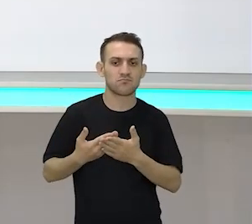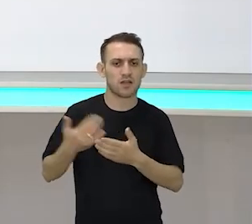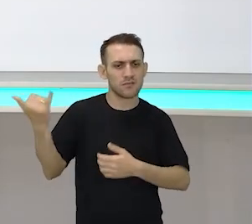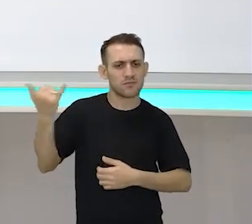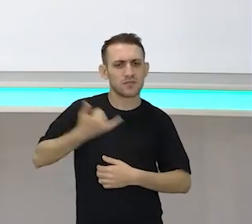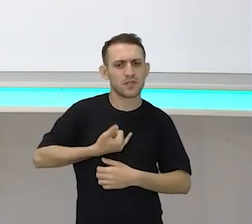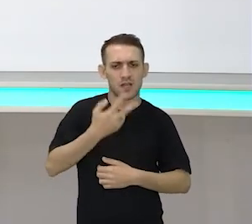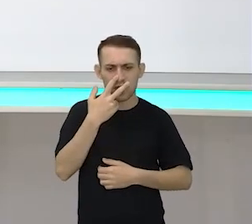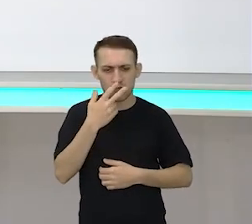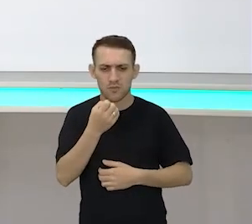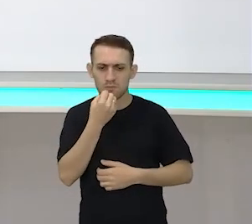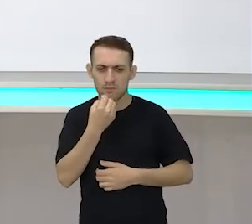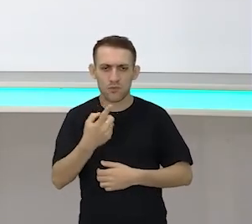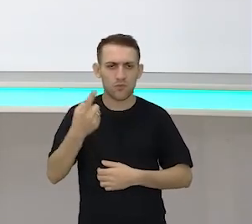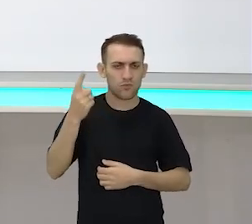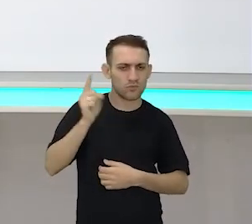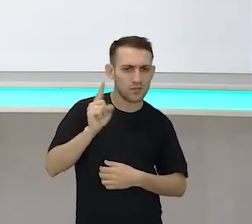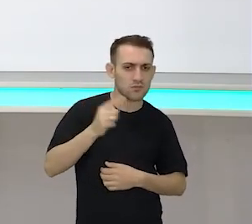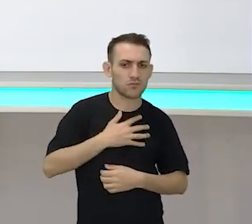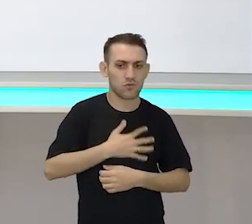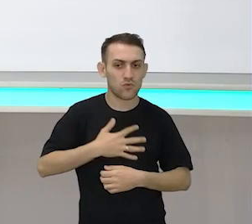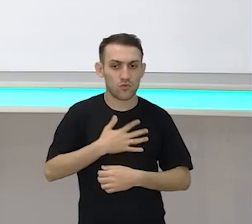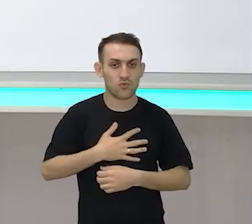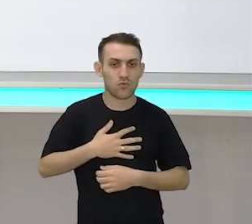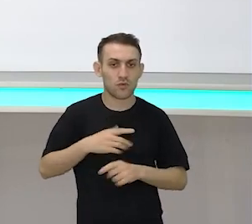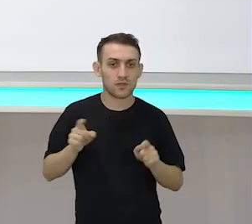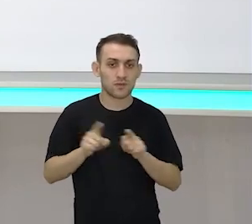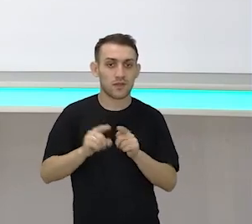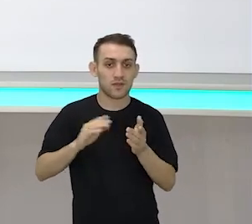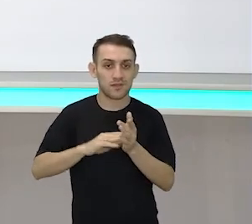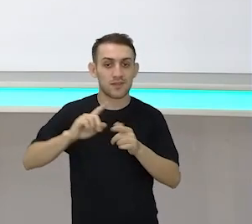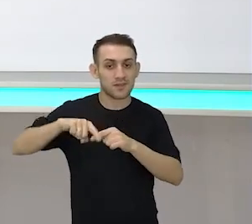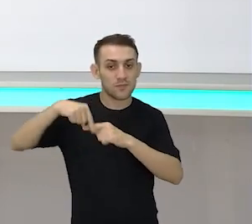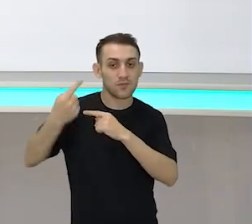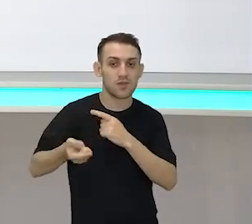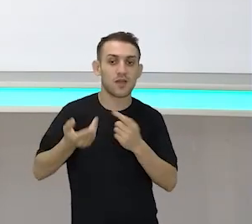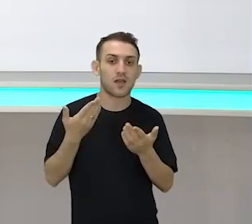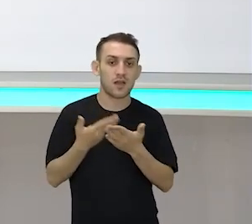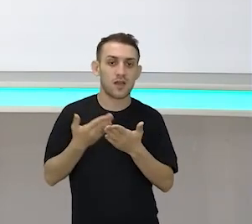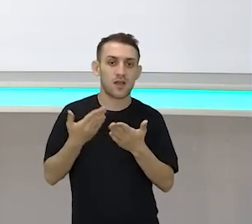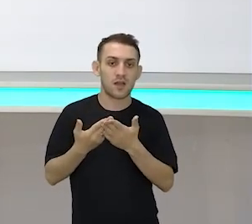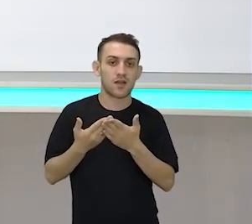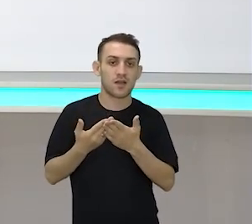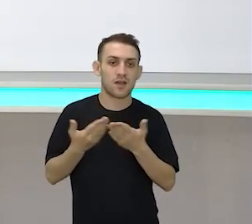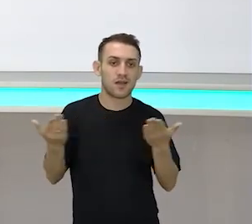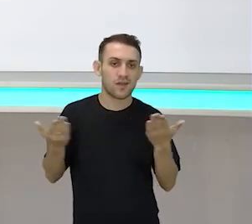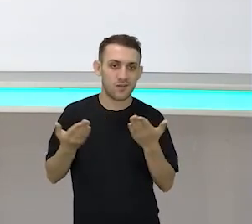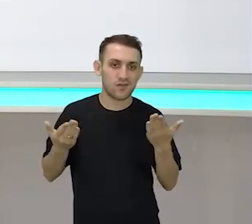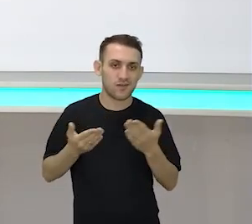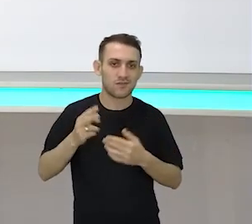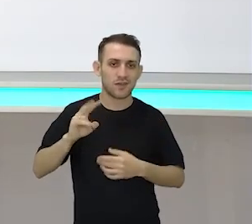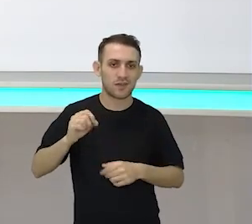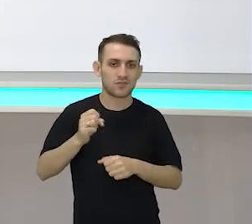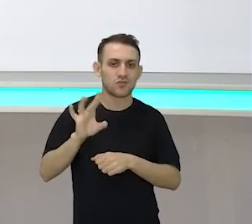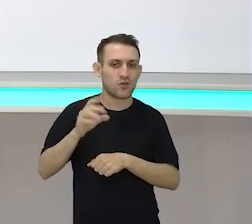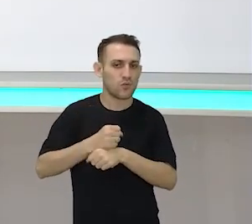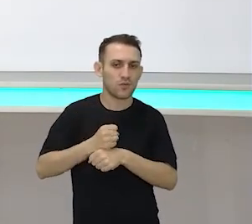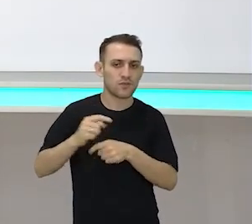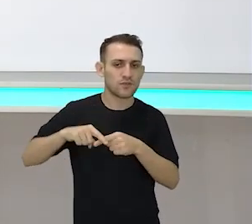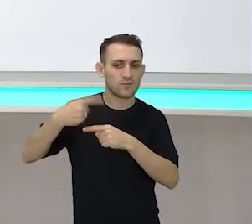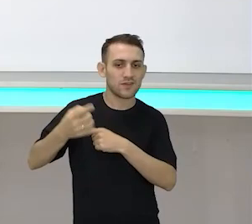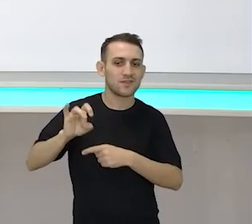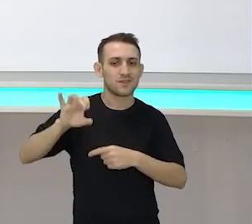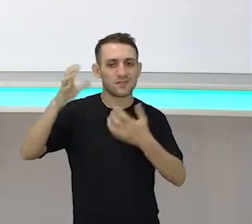vocês acharam, né, se gostaram ou não. Até a nossa próxima aula, as aulas agora só no ano que vem, né, se